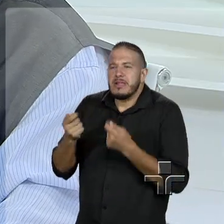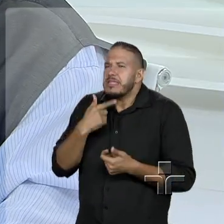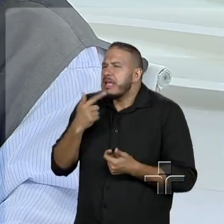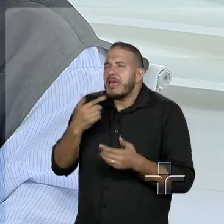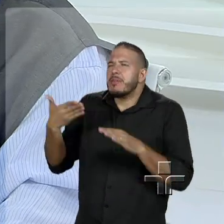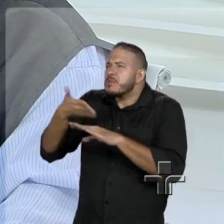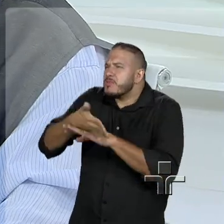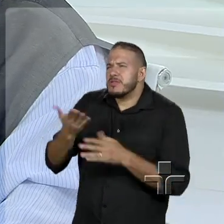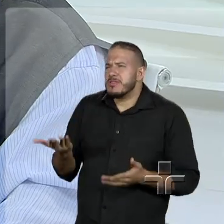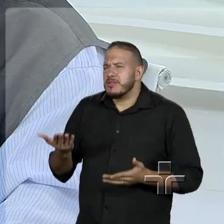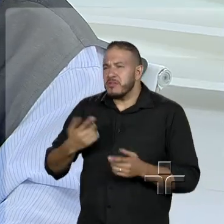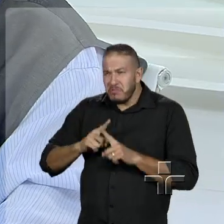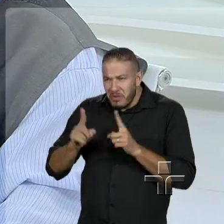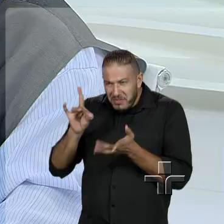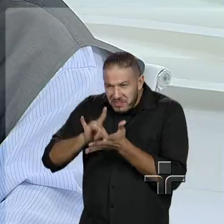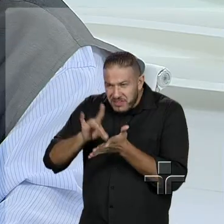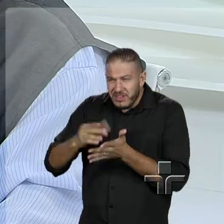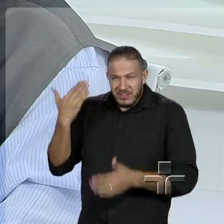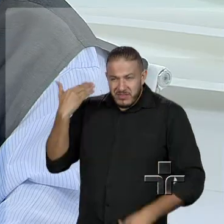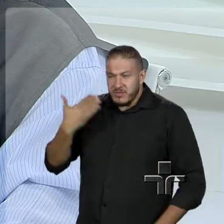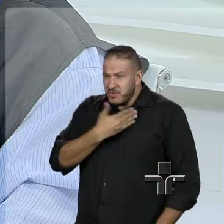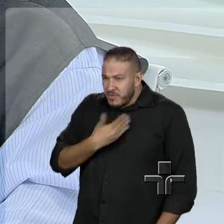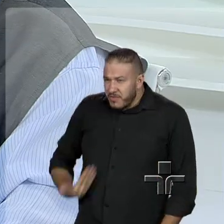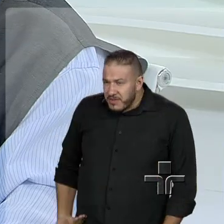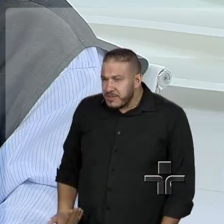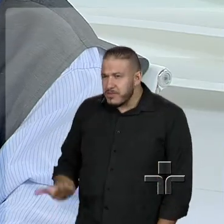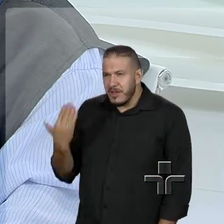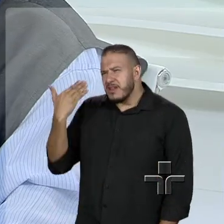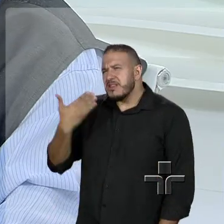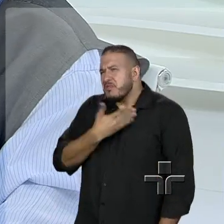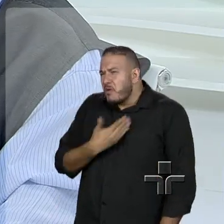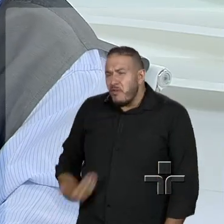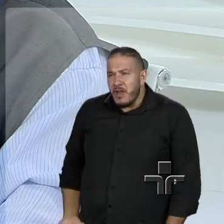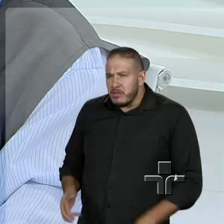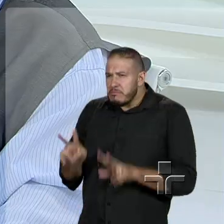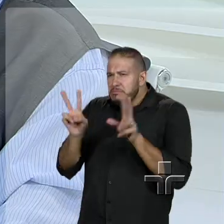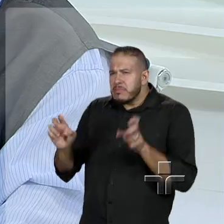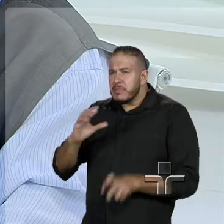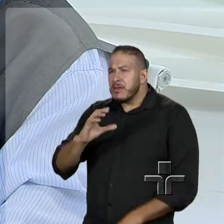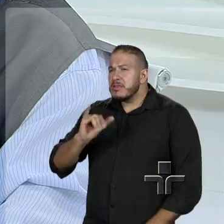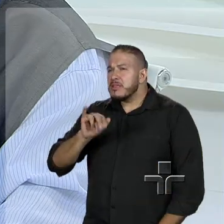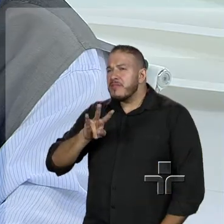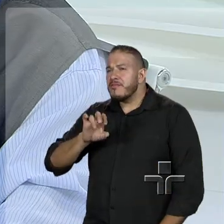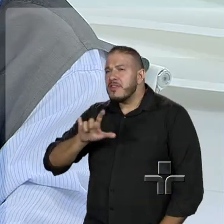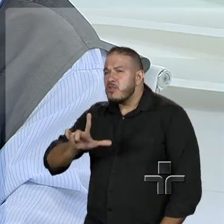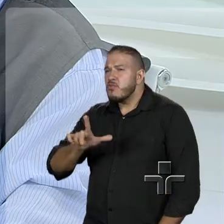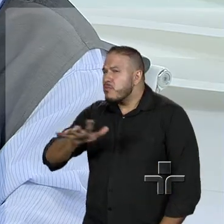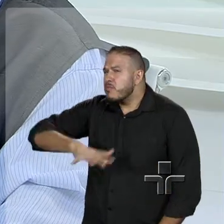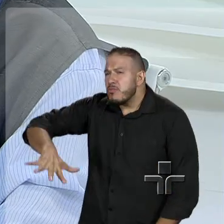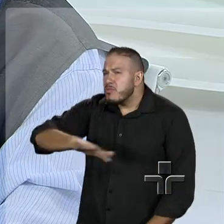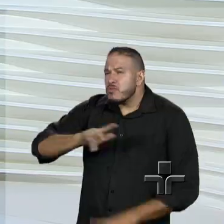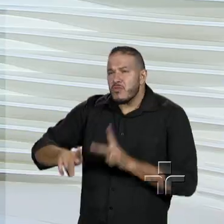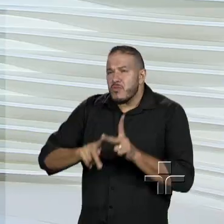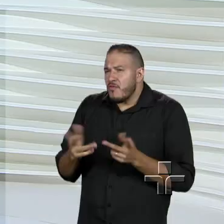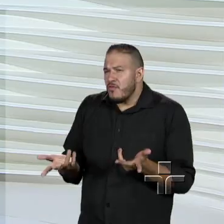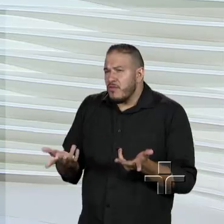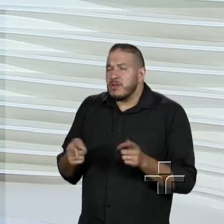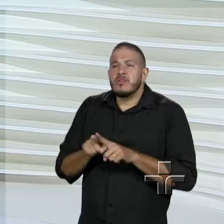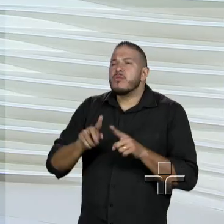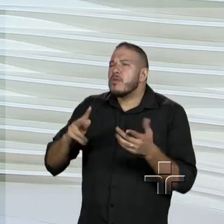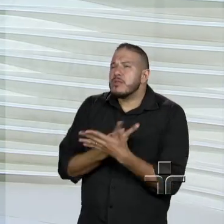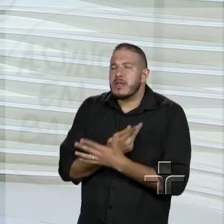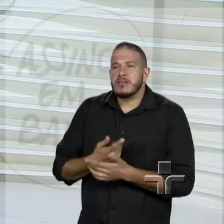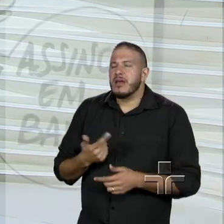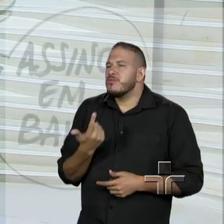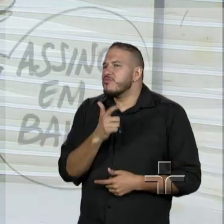disso. Na verdade, o governo era um governo civil. Essa é que é a verdade. Então, o que acontece? Não tem